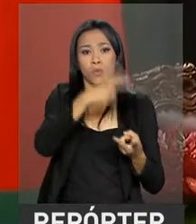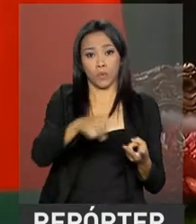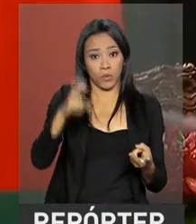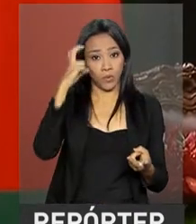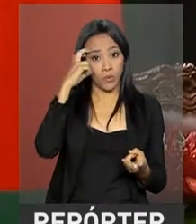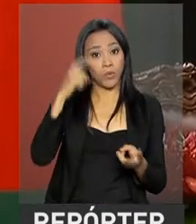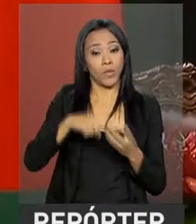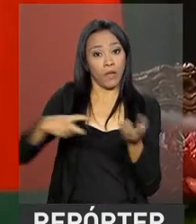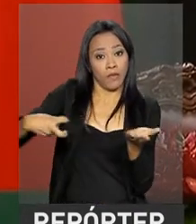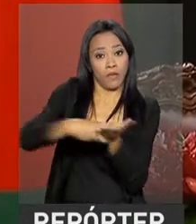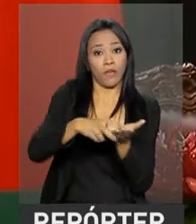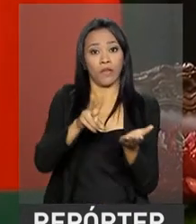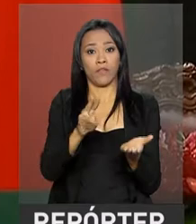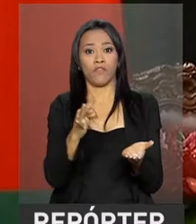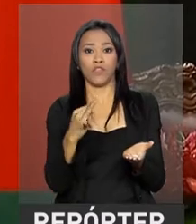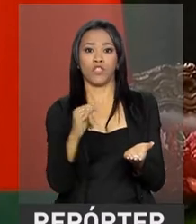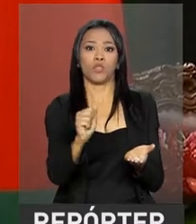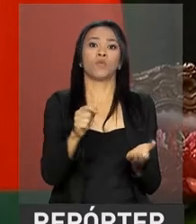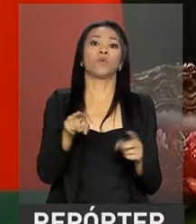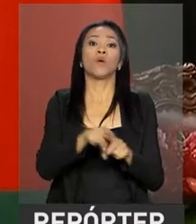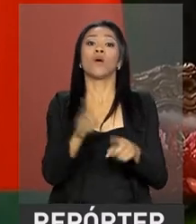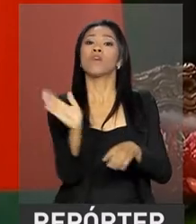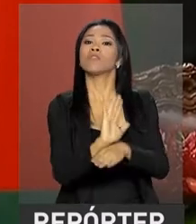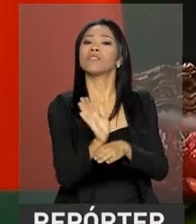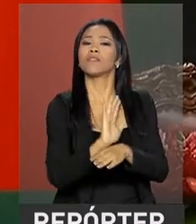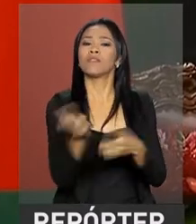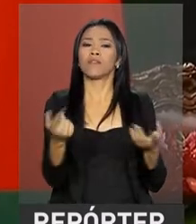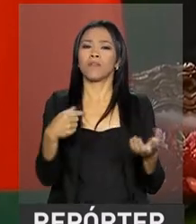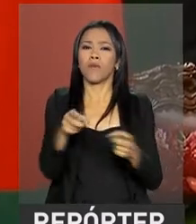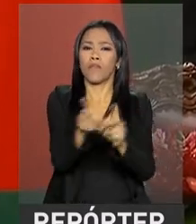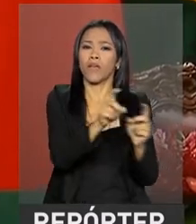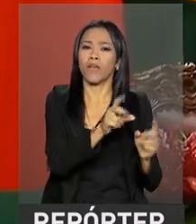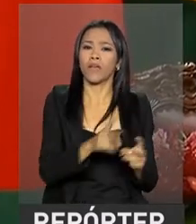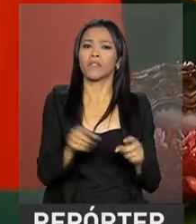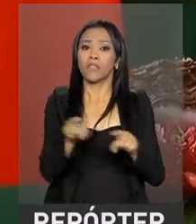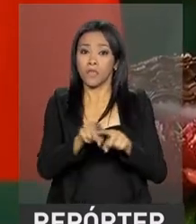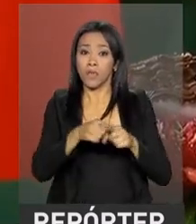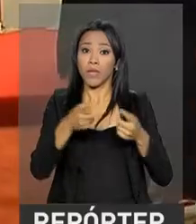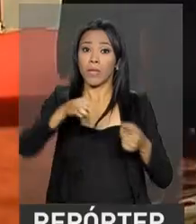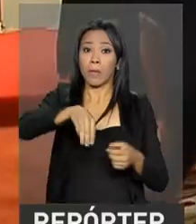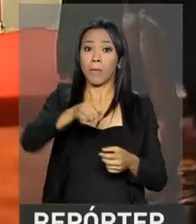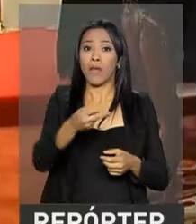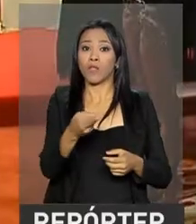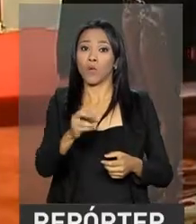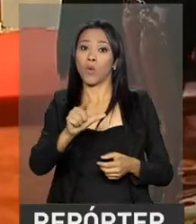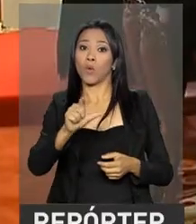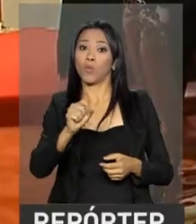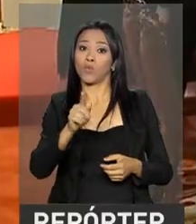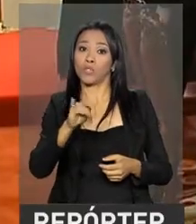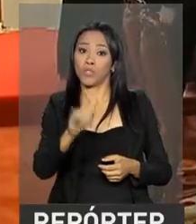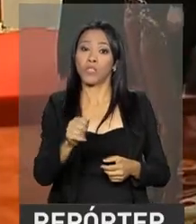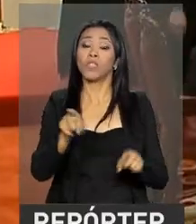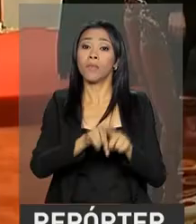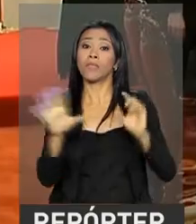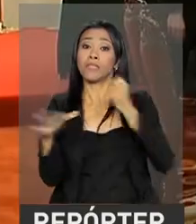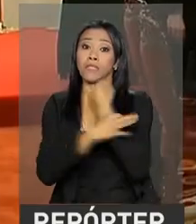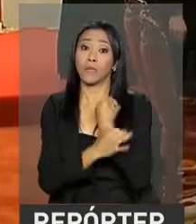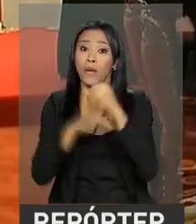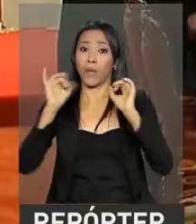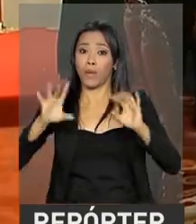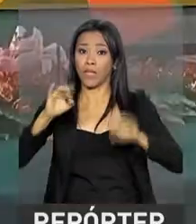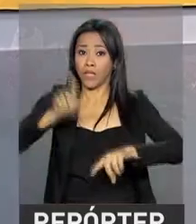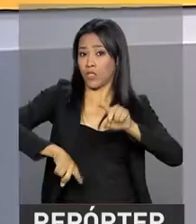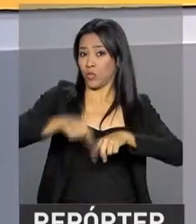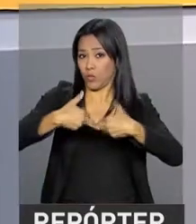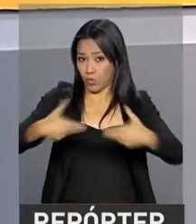operação cinematográfica e comércio além de metrologia para assegurar a qualidade dos produtos comercializados entre os dois